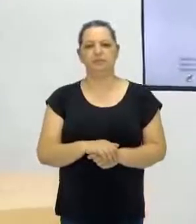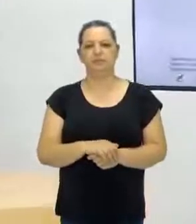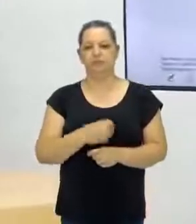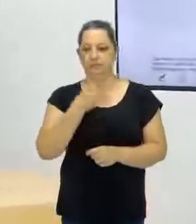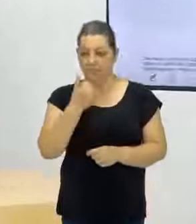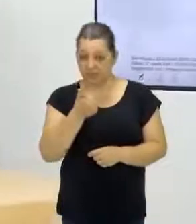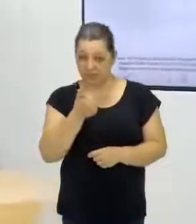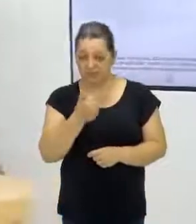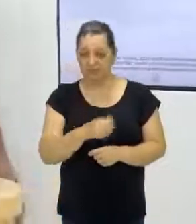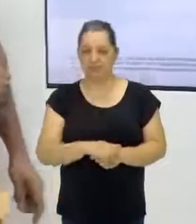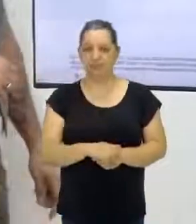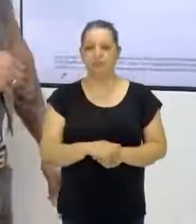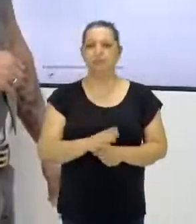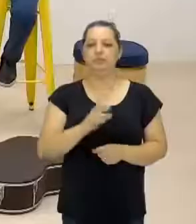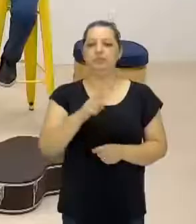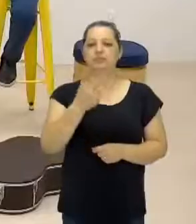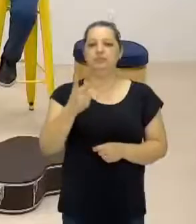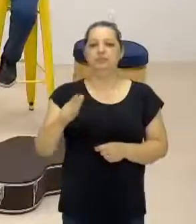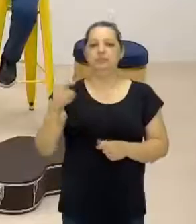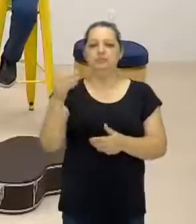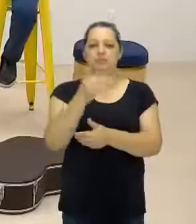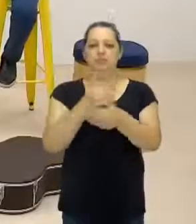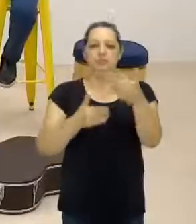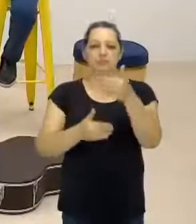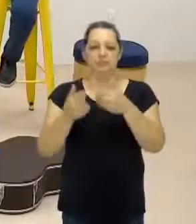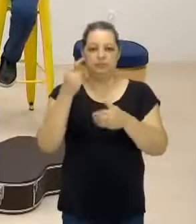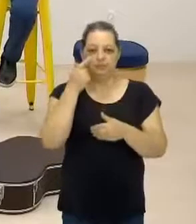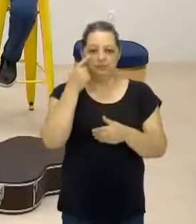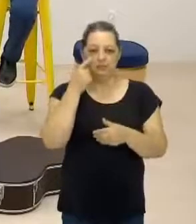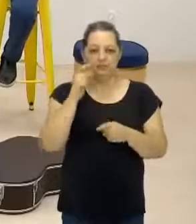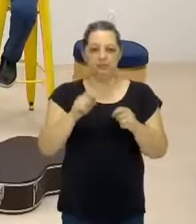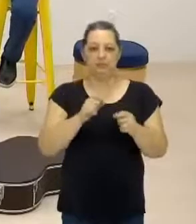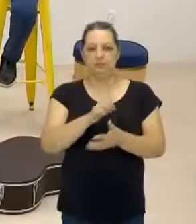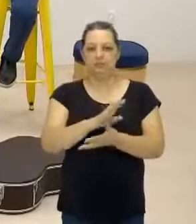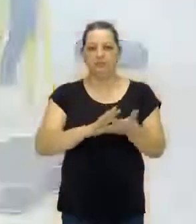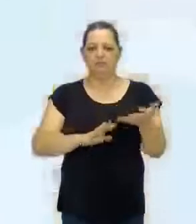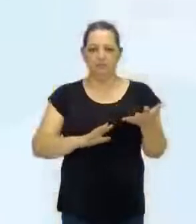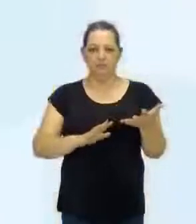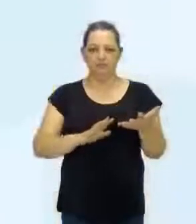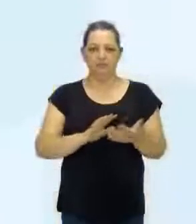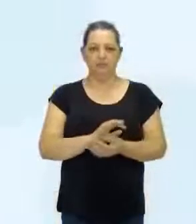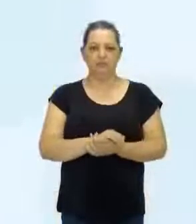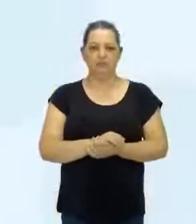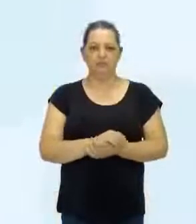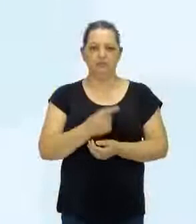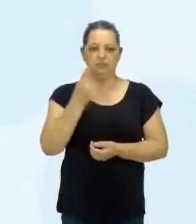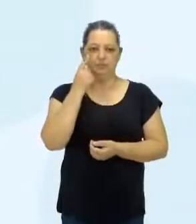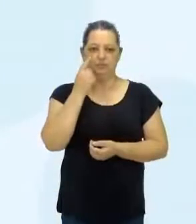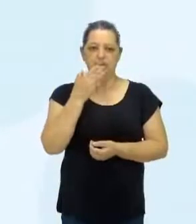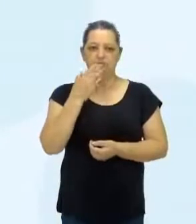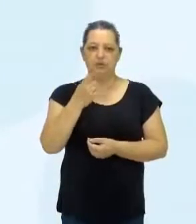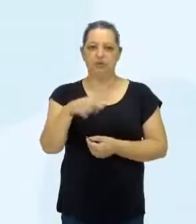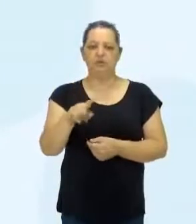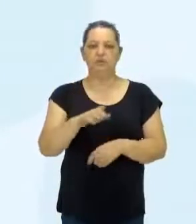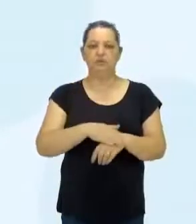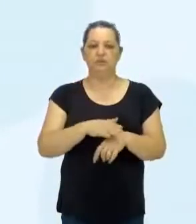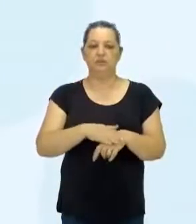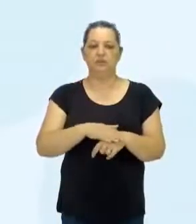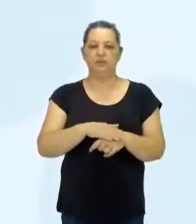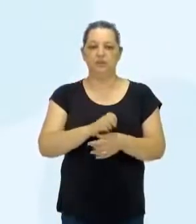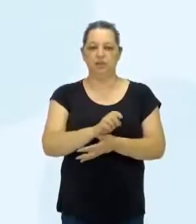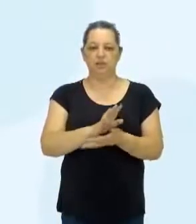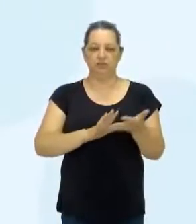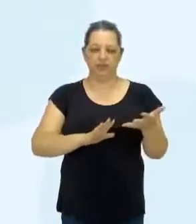aí? Próximo slide pra gente. Tem esse experimento aí. Pessoal, tem essa atividade aí, ó. Eu vou pedir pra vocês, pros nossos estudantes